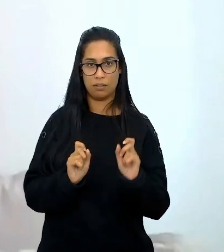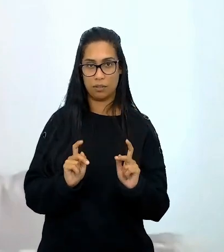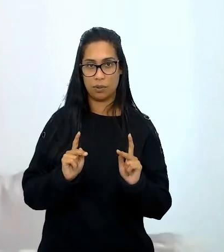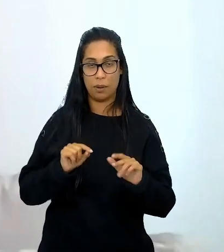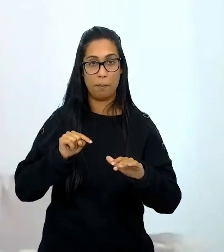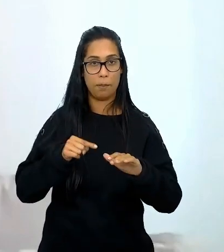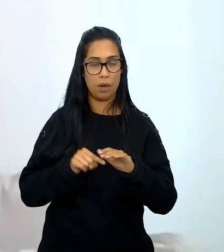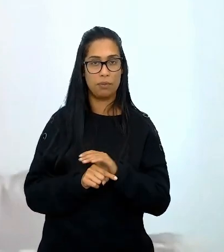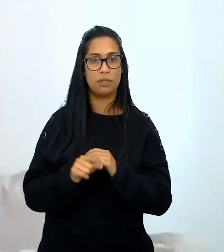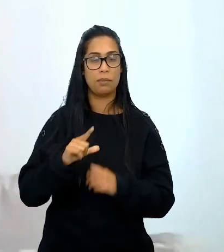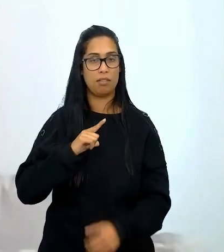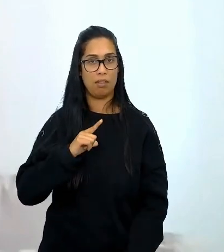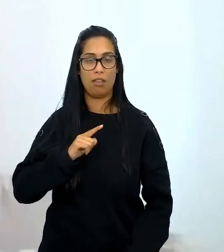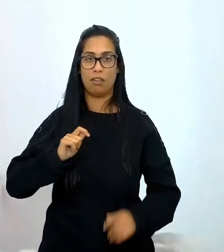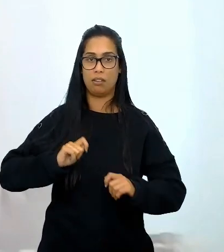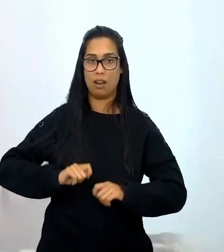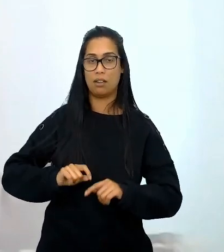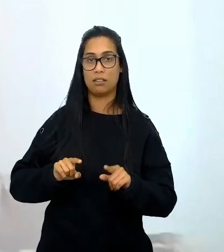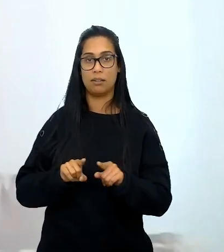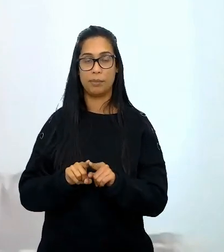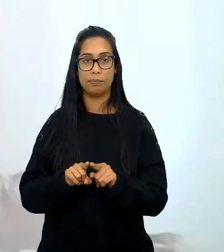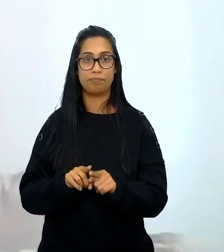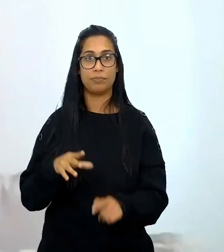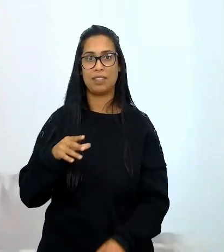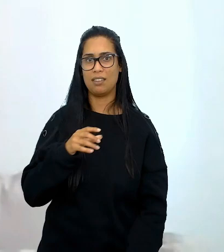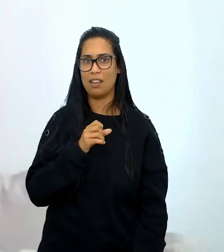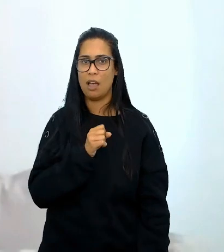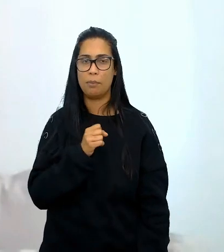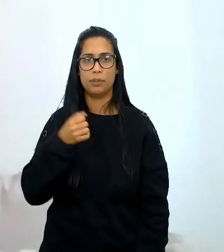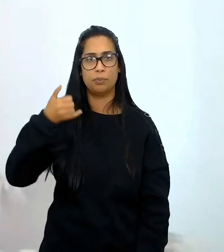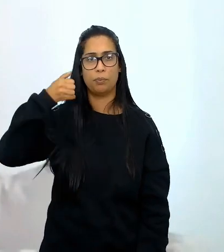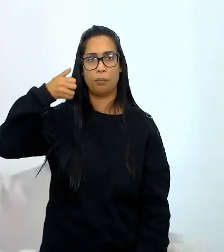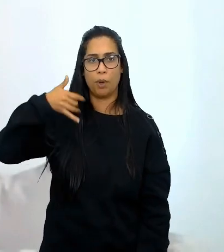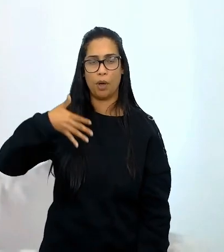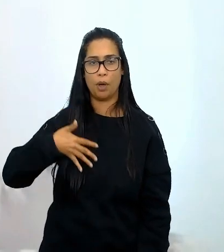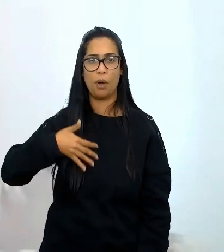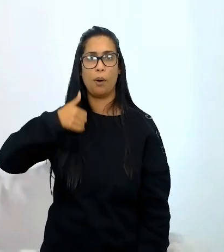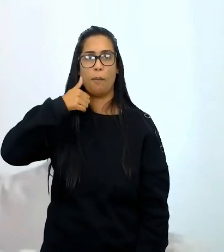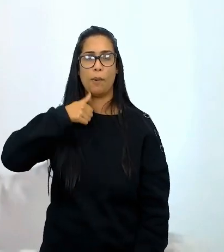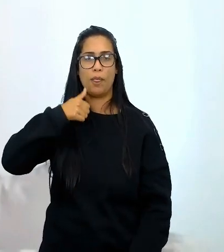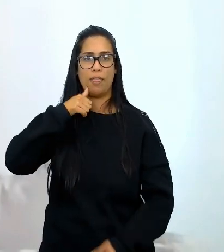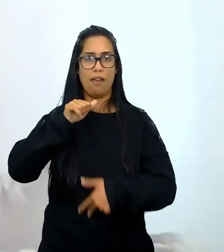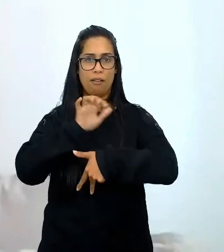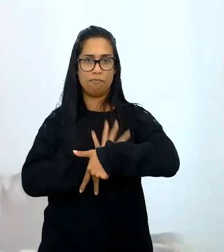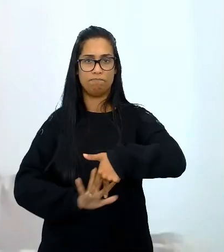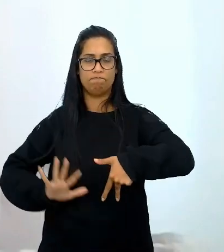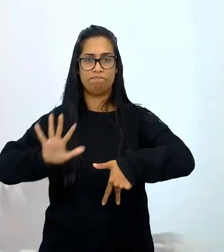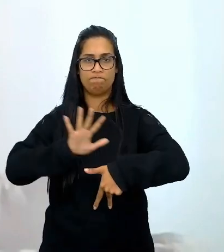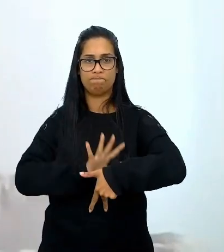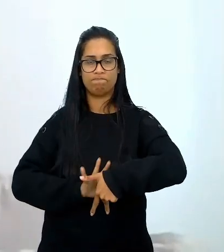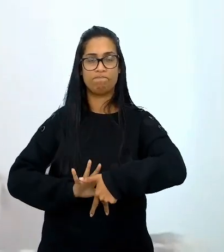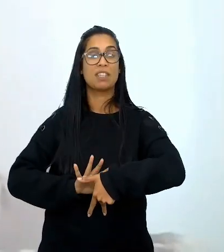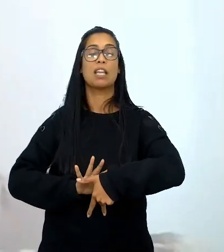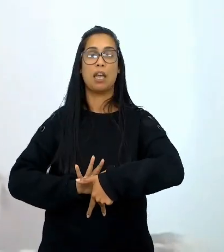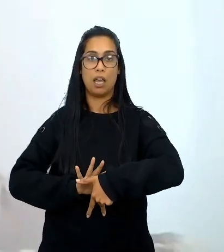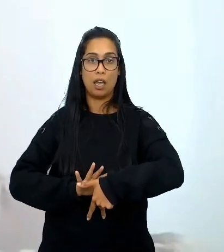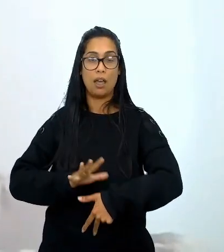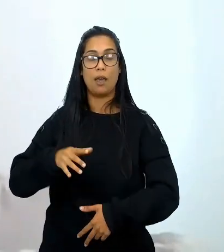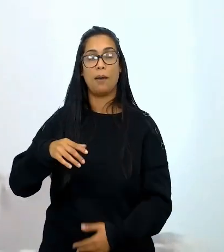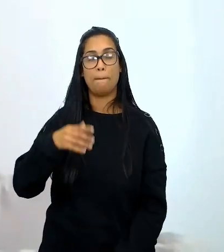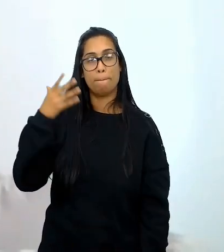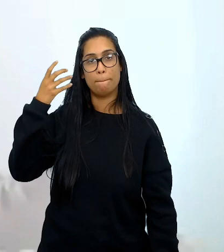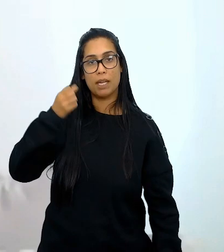aprofundamento. Vou fazer rapidamente a minha audiodescrição. Eu sou uma mulher branca, tenho cabelos curtos,